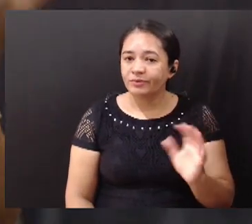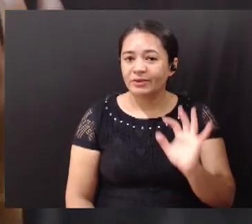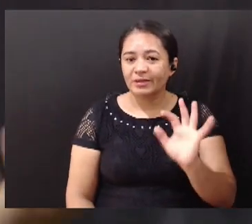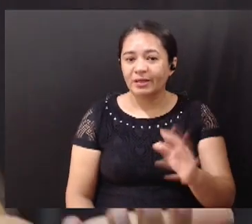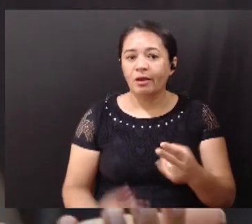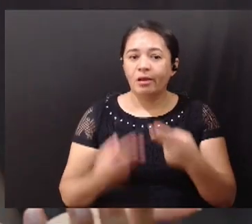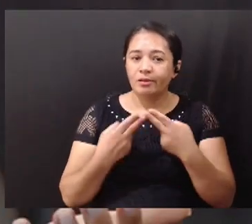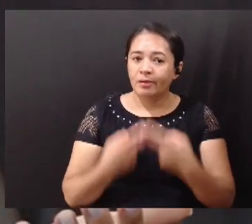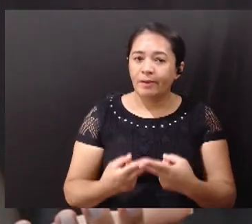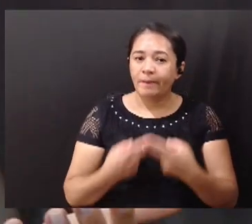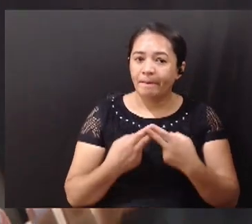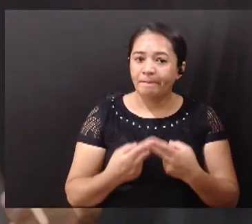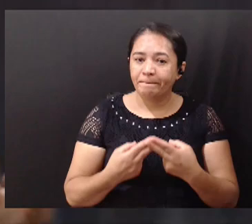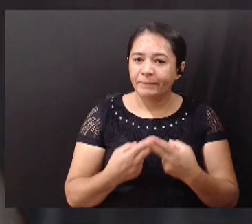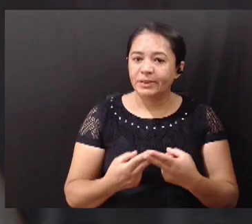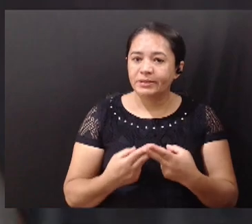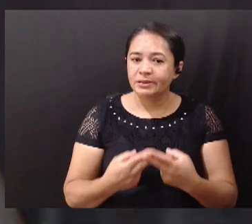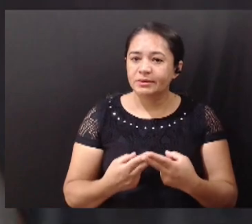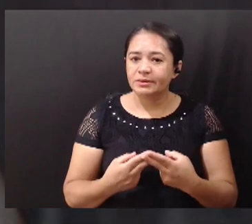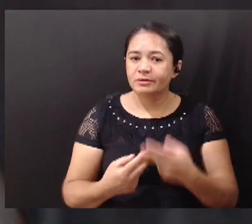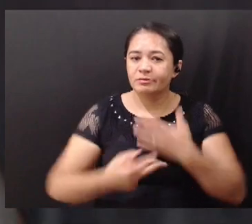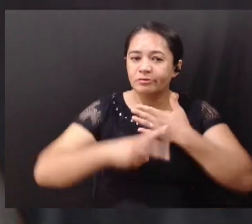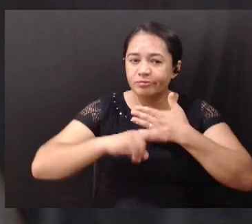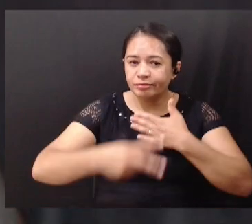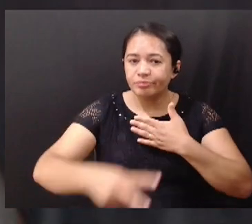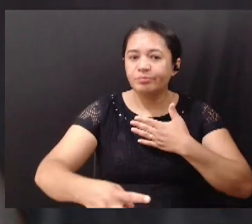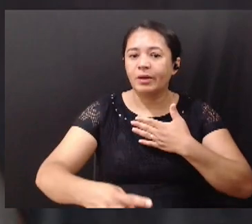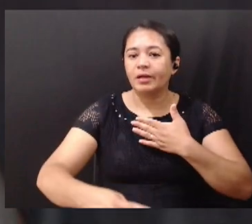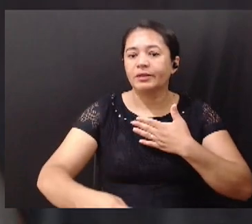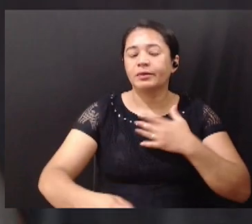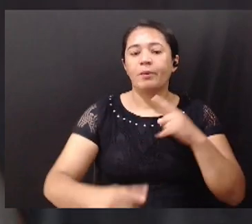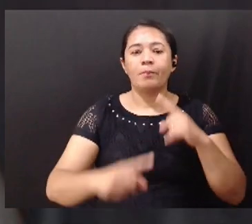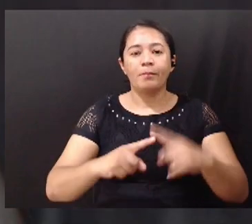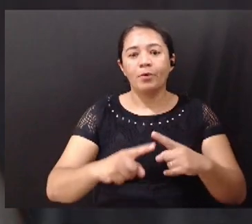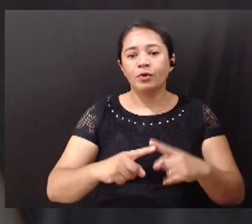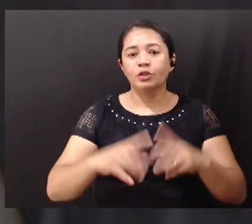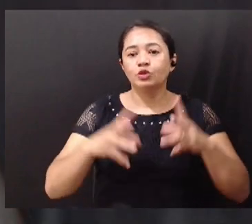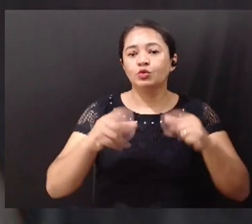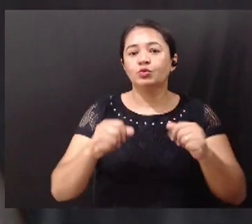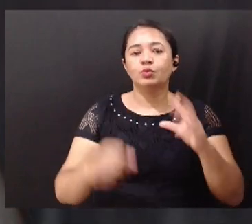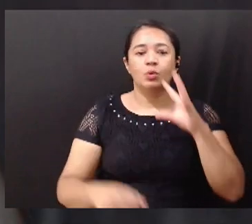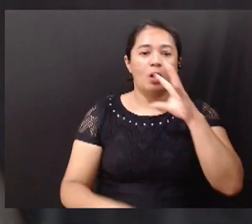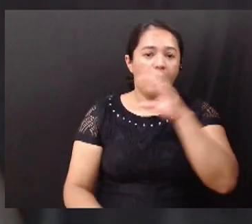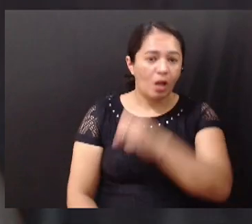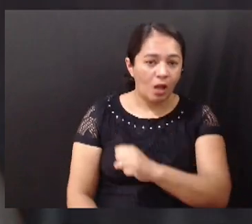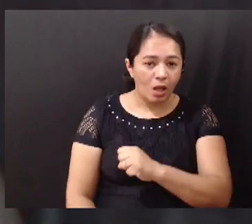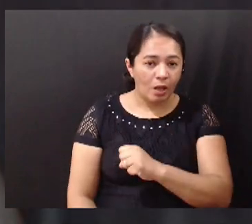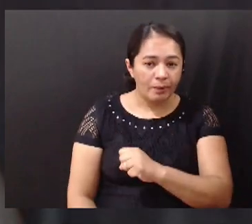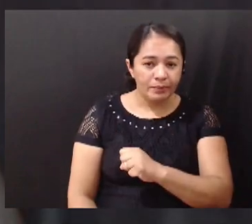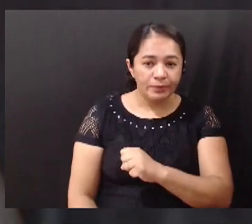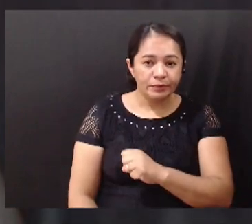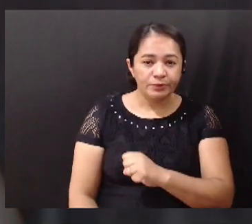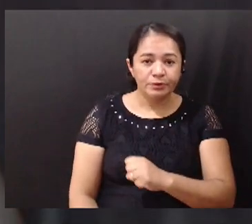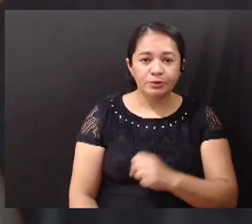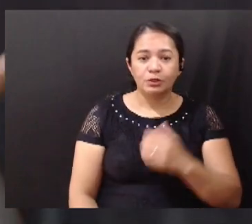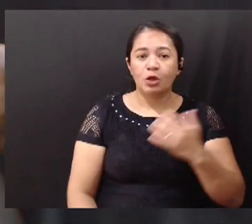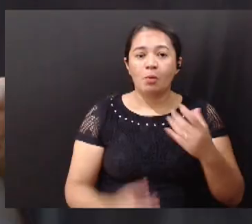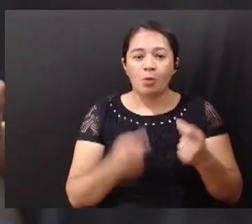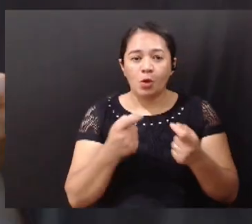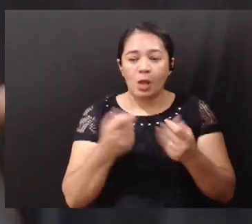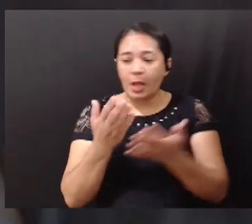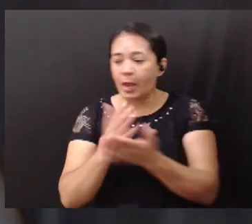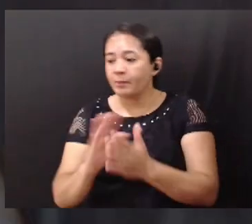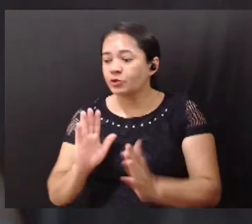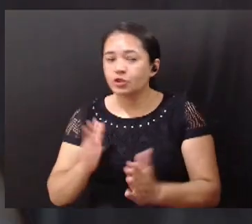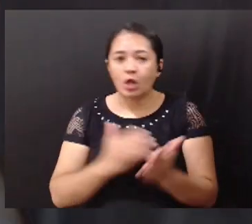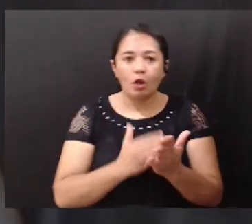dos pontos que impacta, né? Porque é tudo muito rápido, é tudo muito curto, o meu joguinho acabou, já começa o outro. Os vídeos